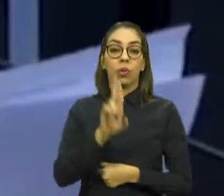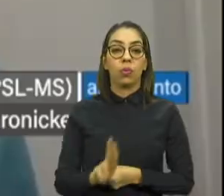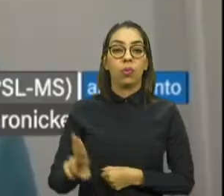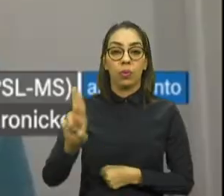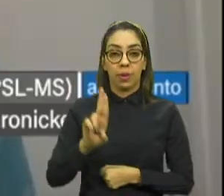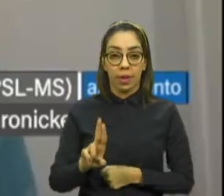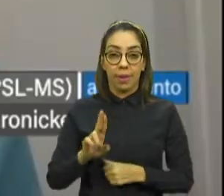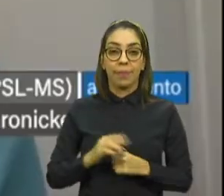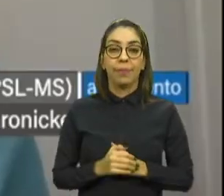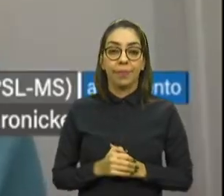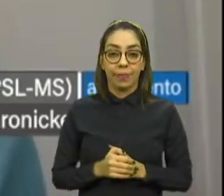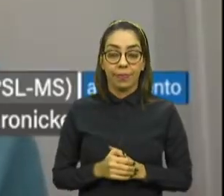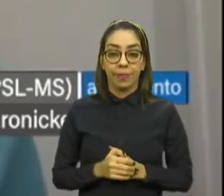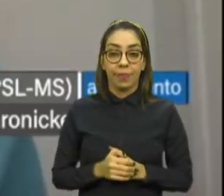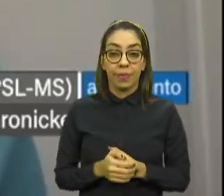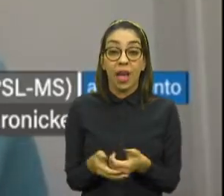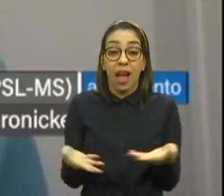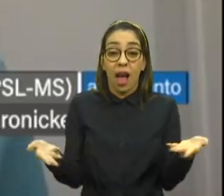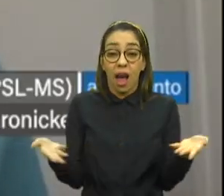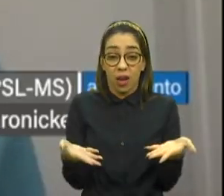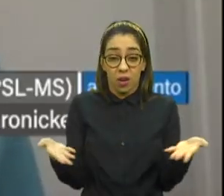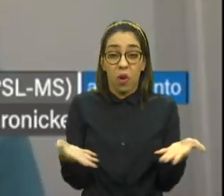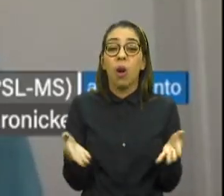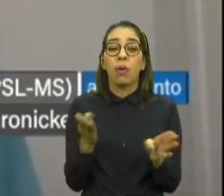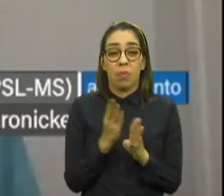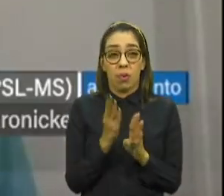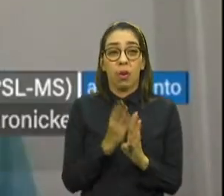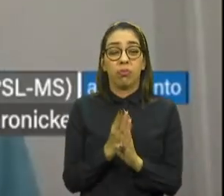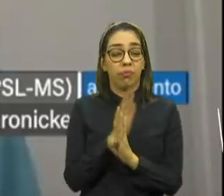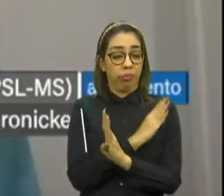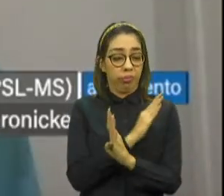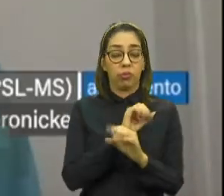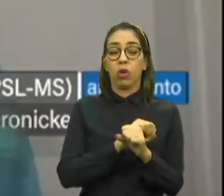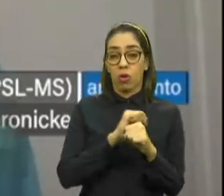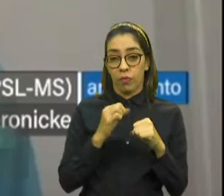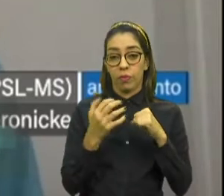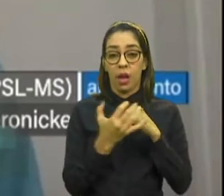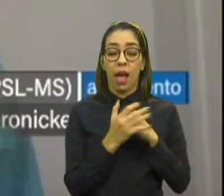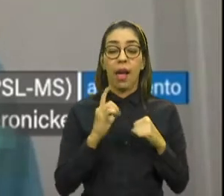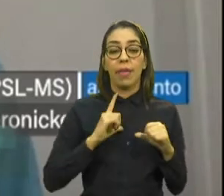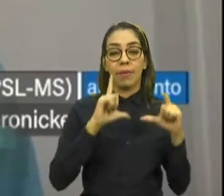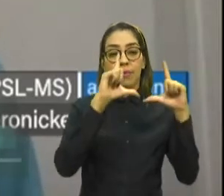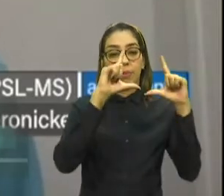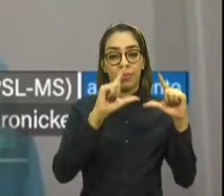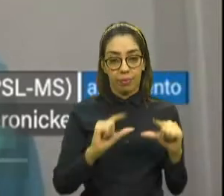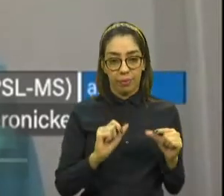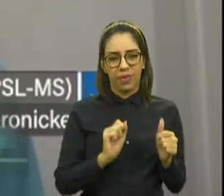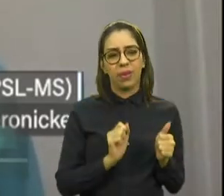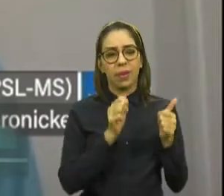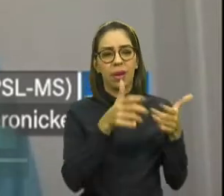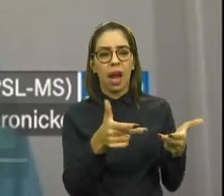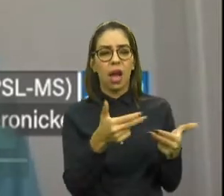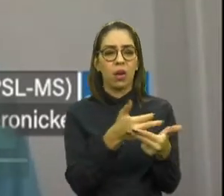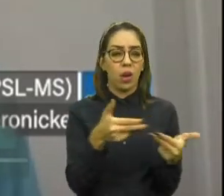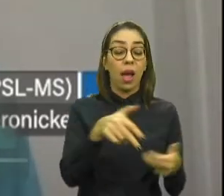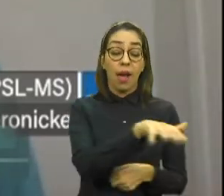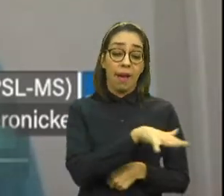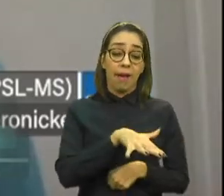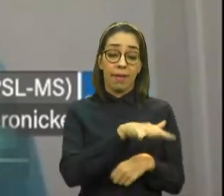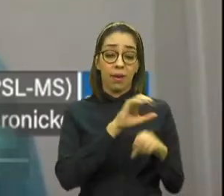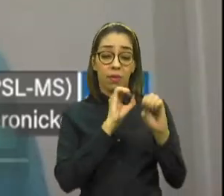aplicados. Agora, na pandemia, nós tivemos uma diminuição no custeio da educação, justamente